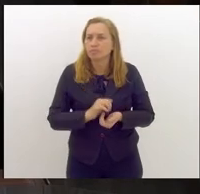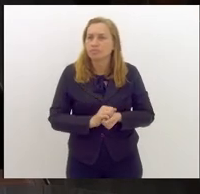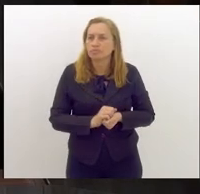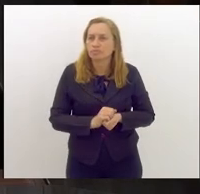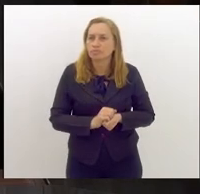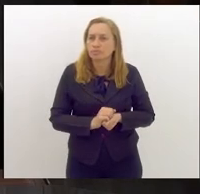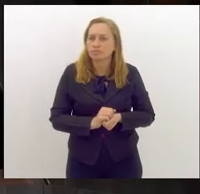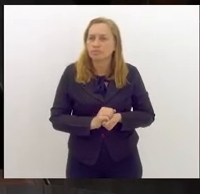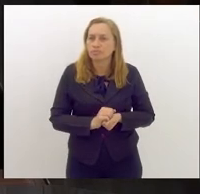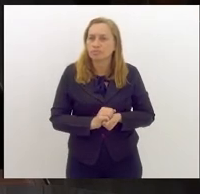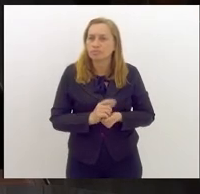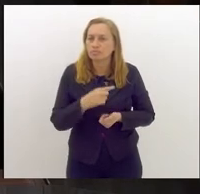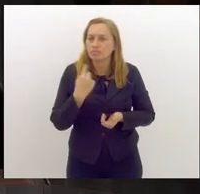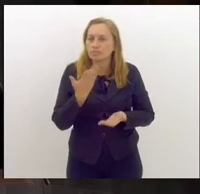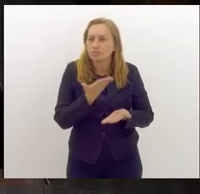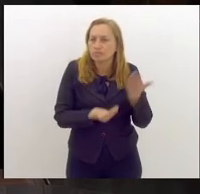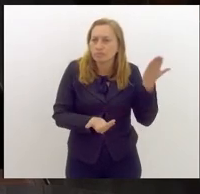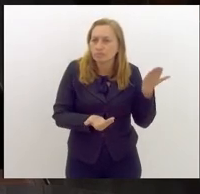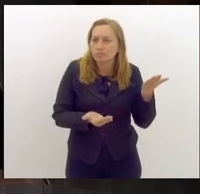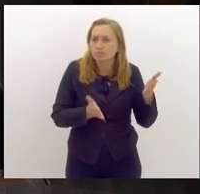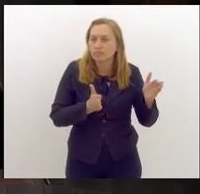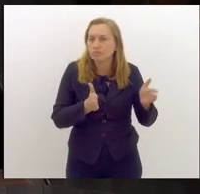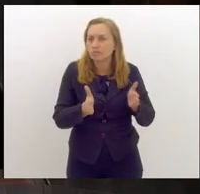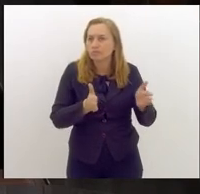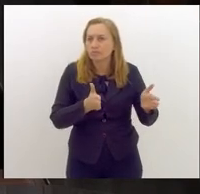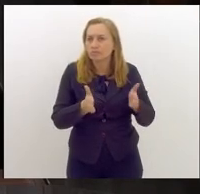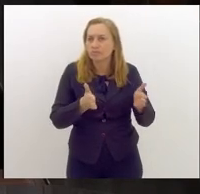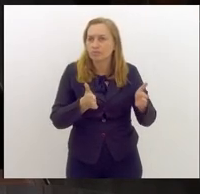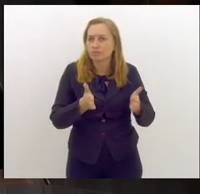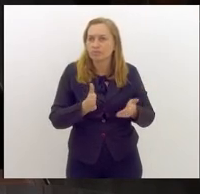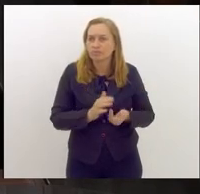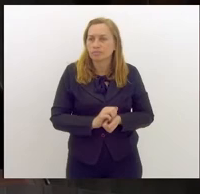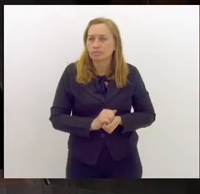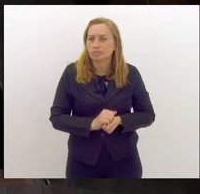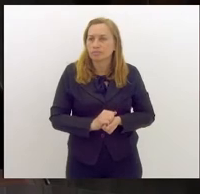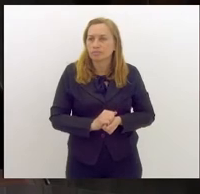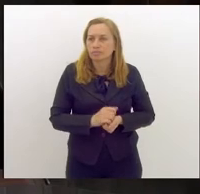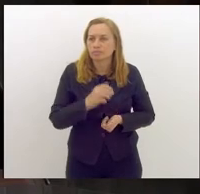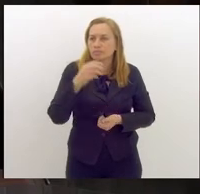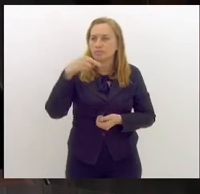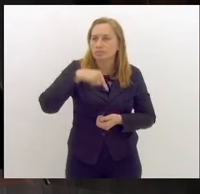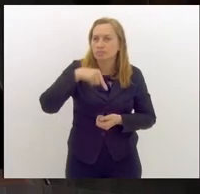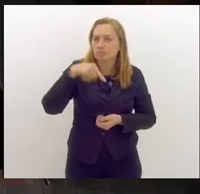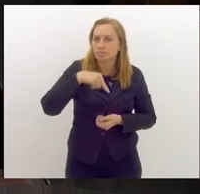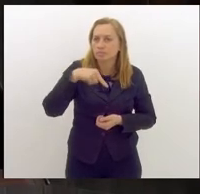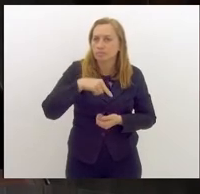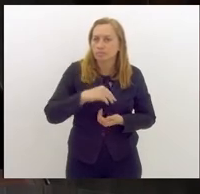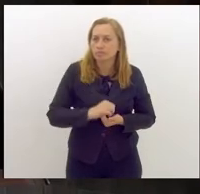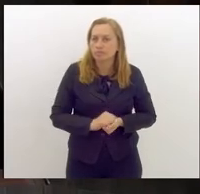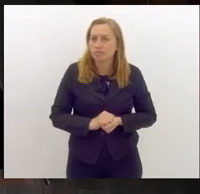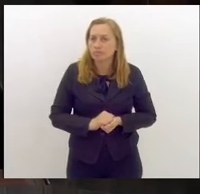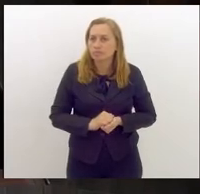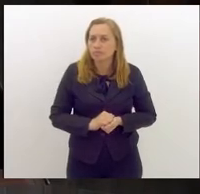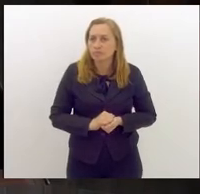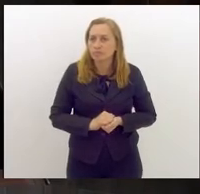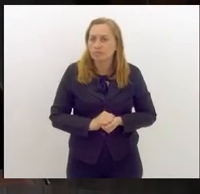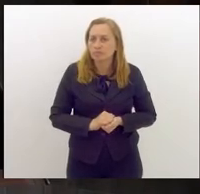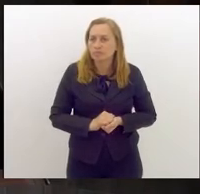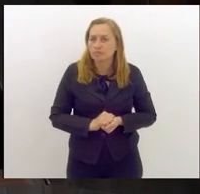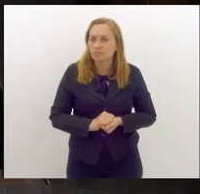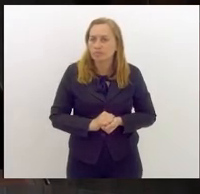que nós perdemos o prazo foi novembro e